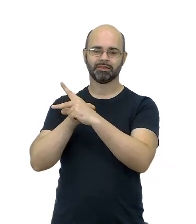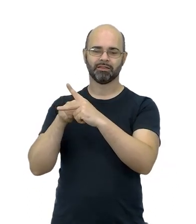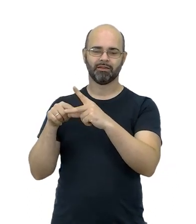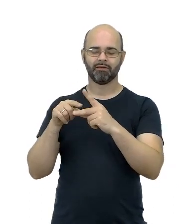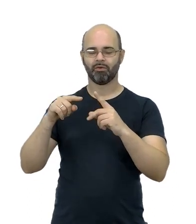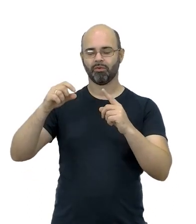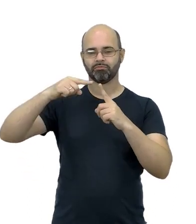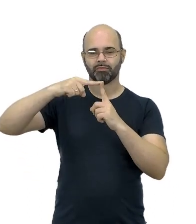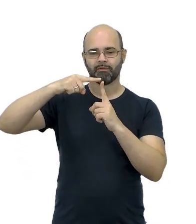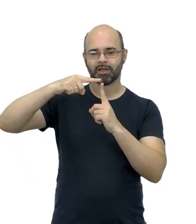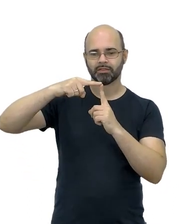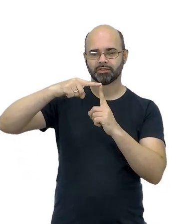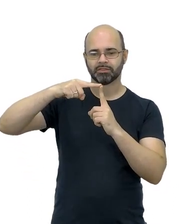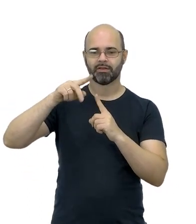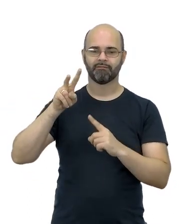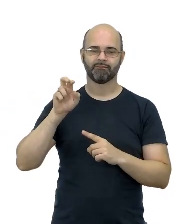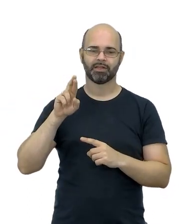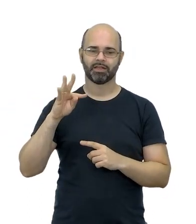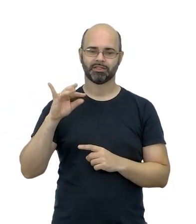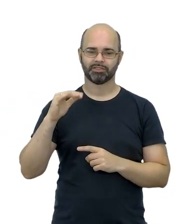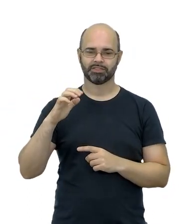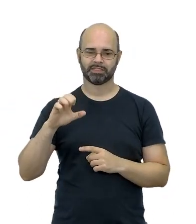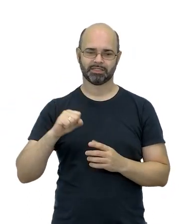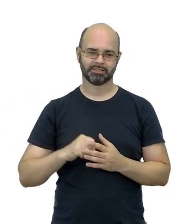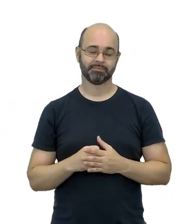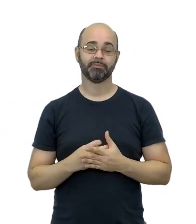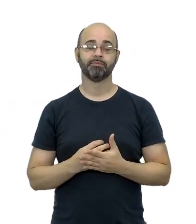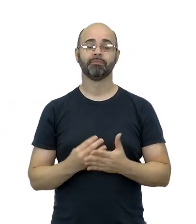do 4º ano. E do 5º ano, a